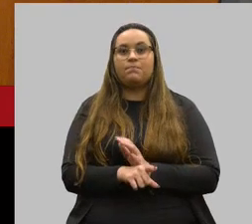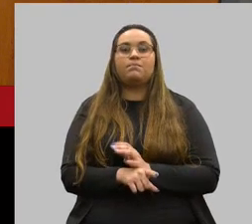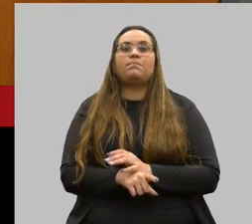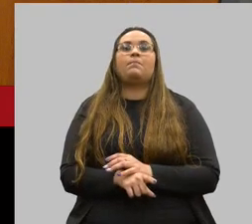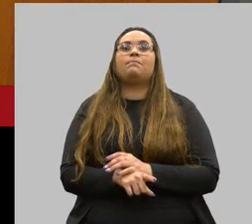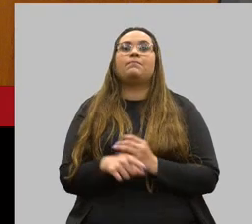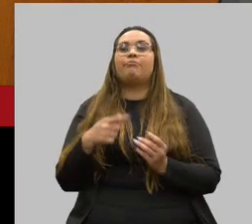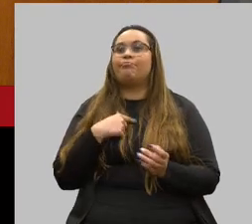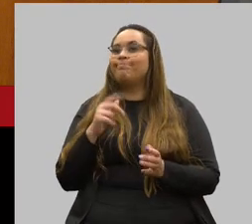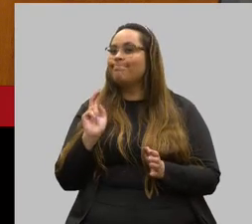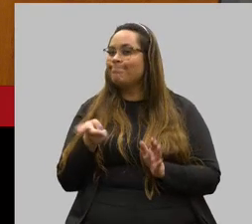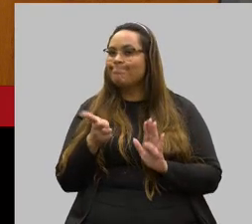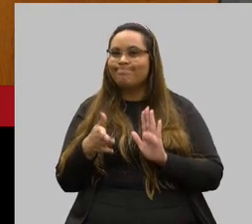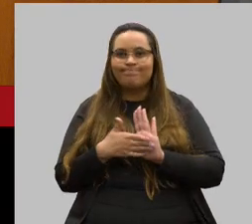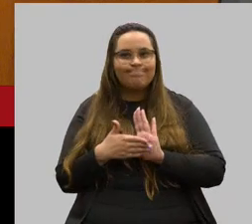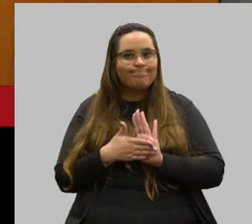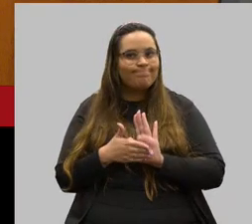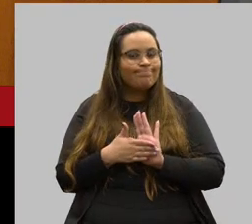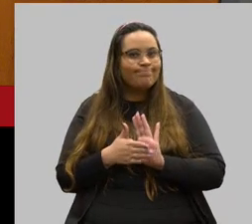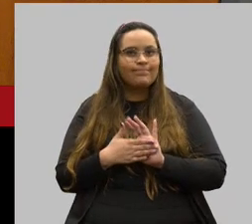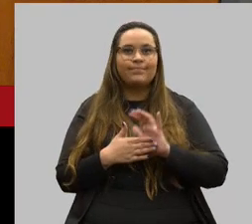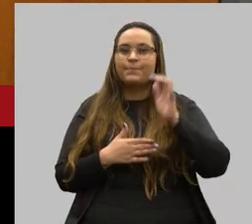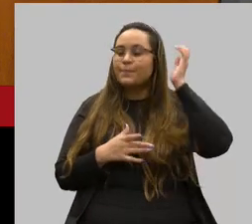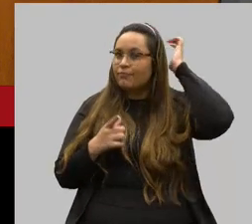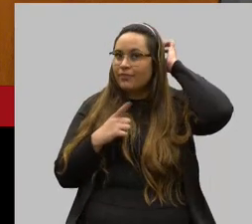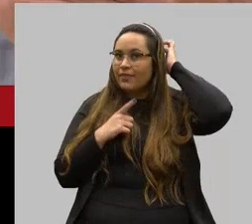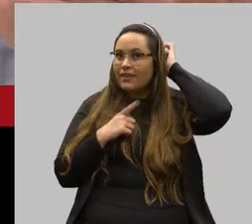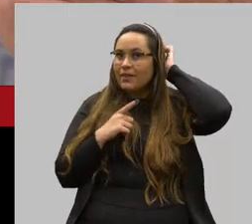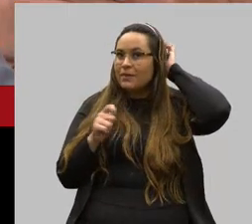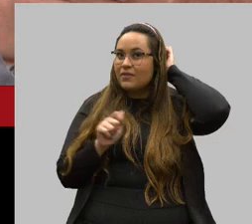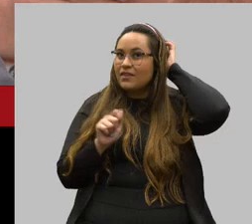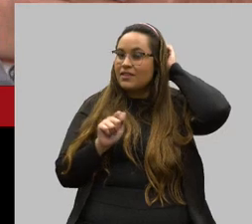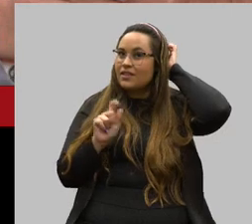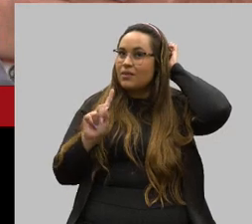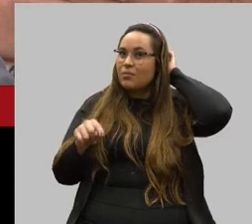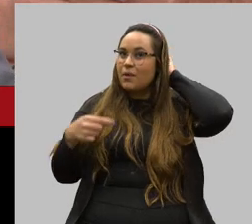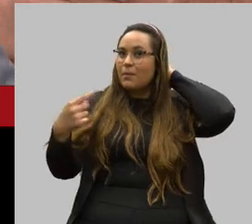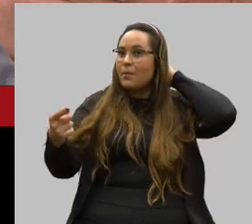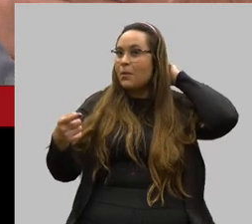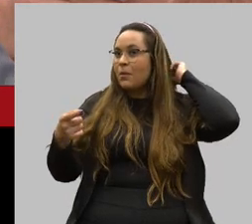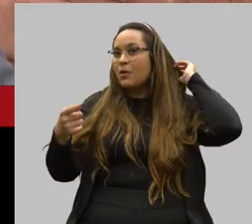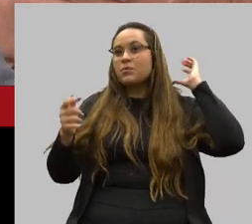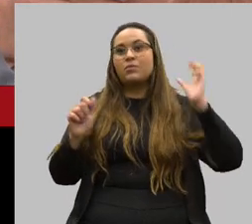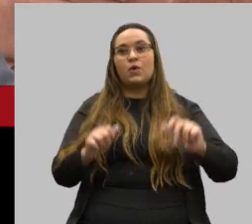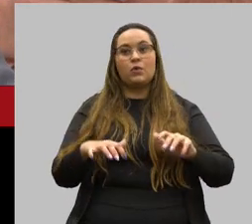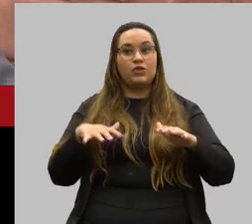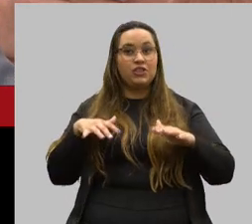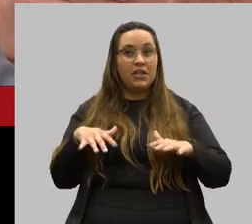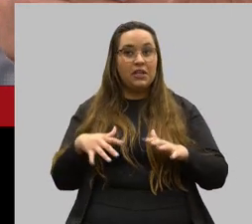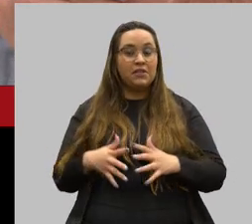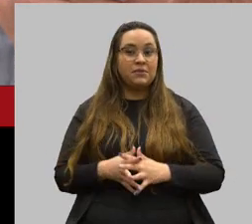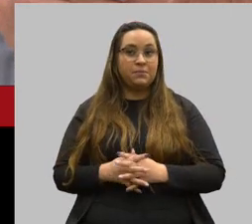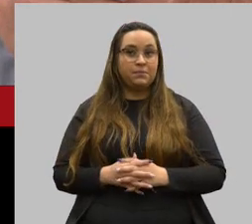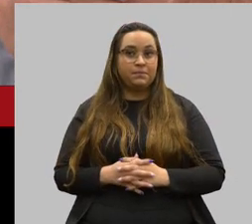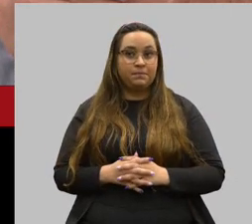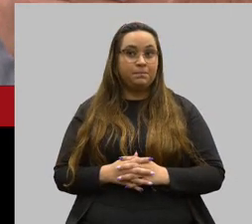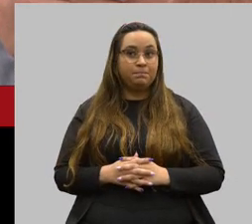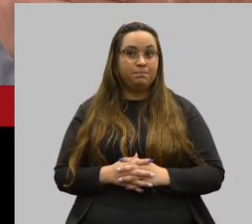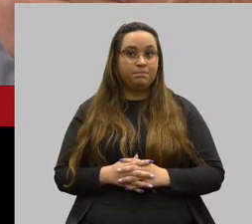públicas já tem requerimento para fazer uma próxima audiência pública